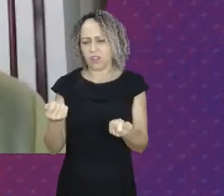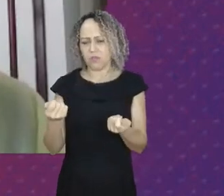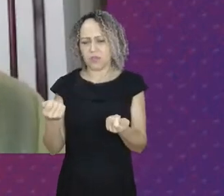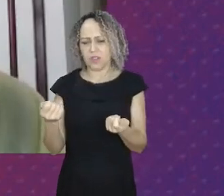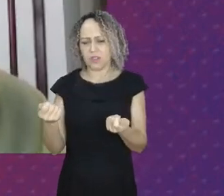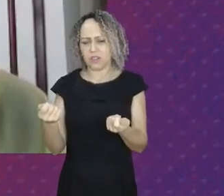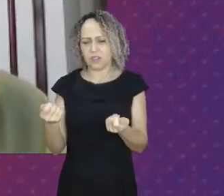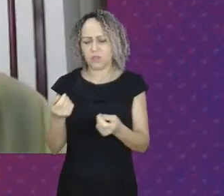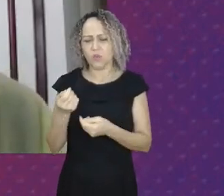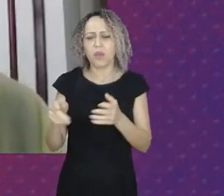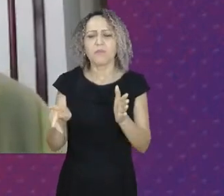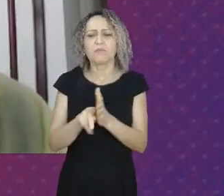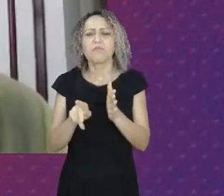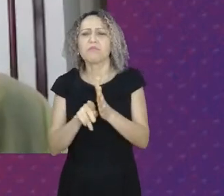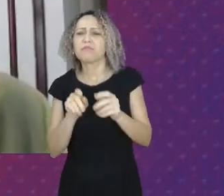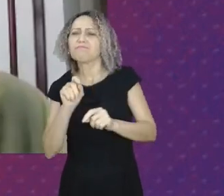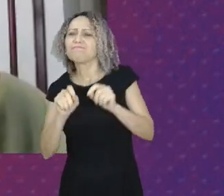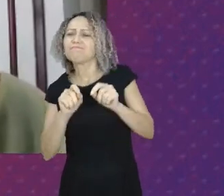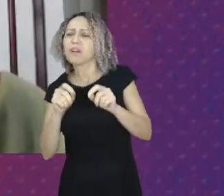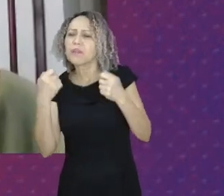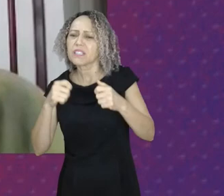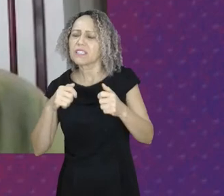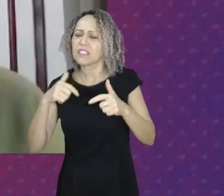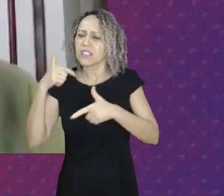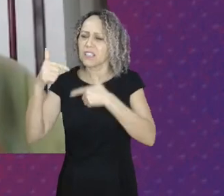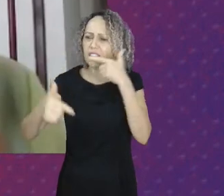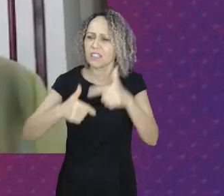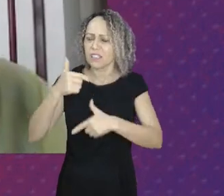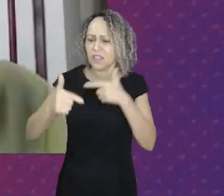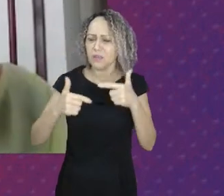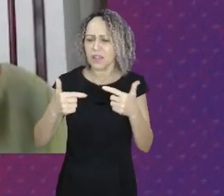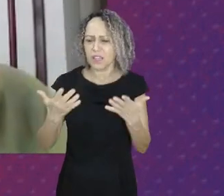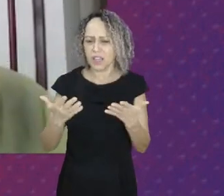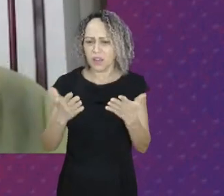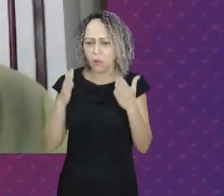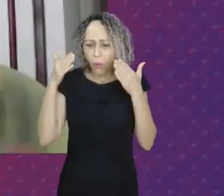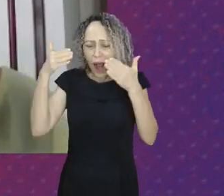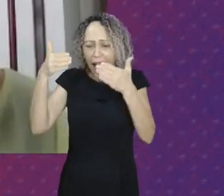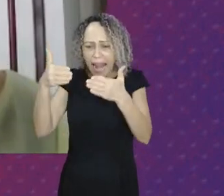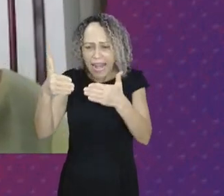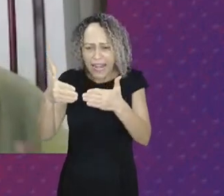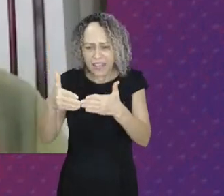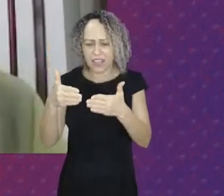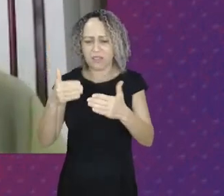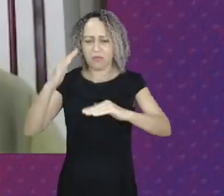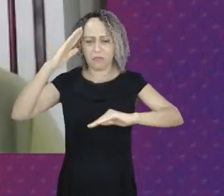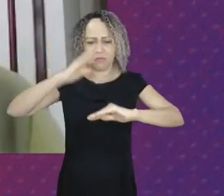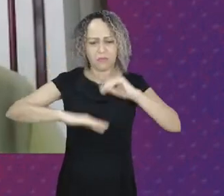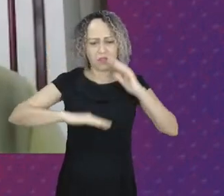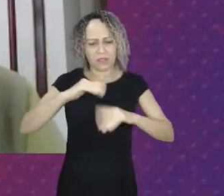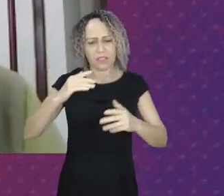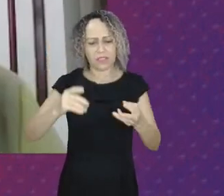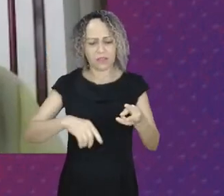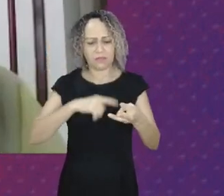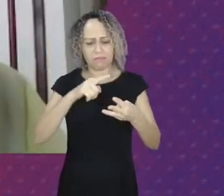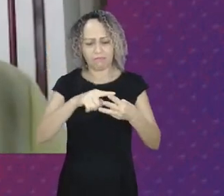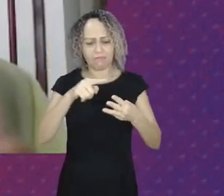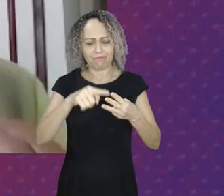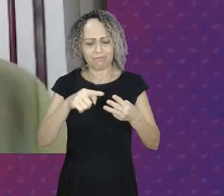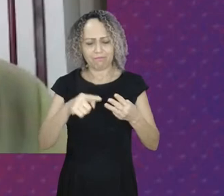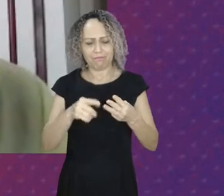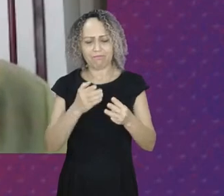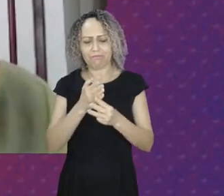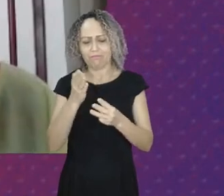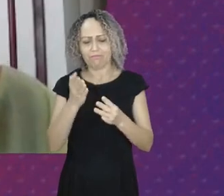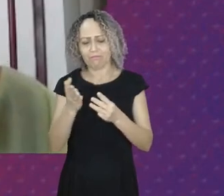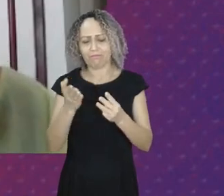comerciais. É preciso trabalhar com 3 princípios, é preciso ter atenção para a prática de 3 princípios